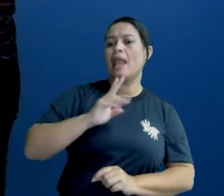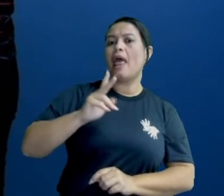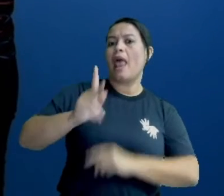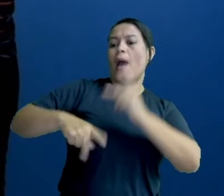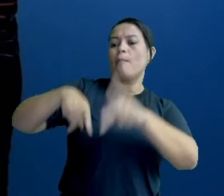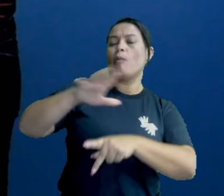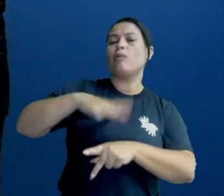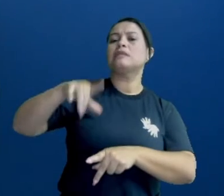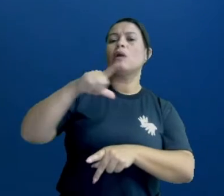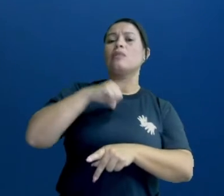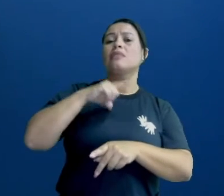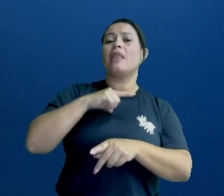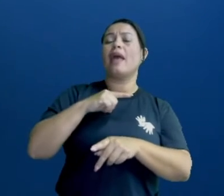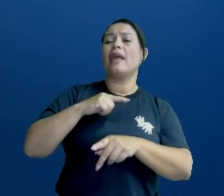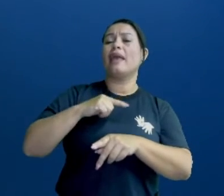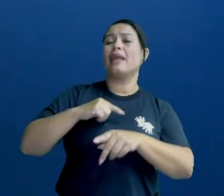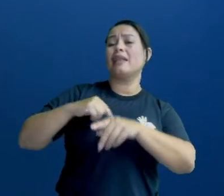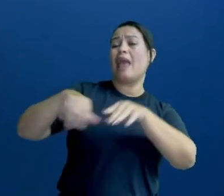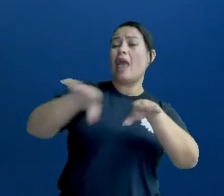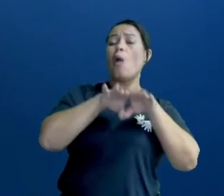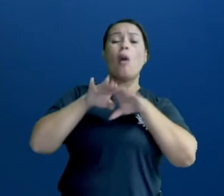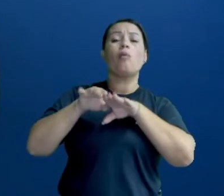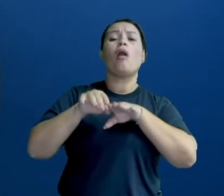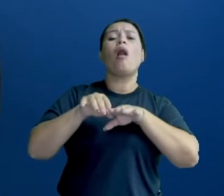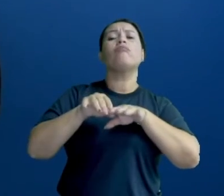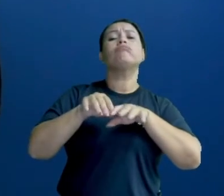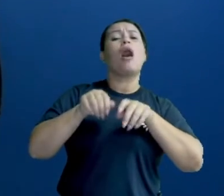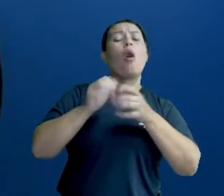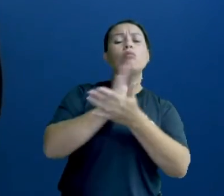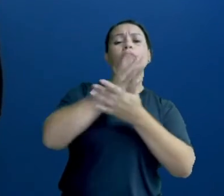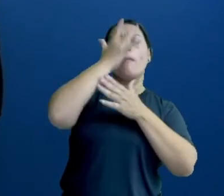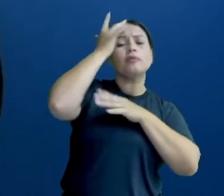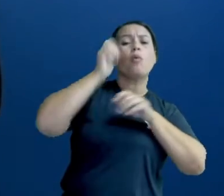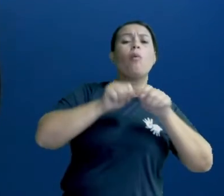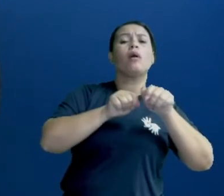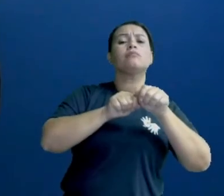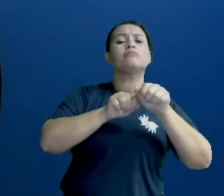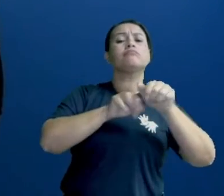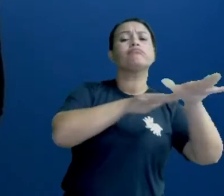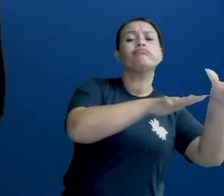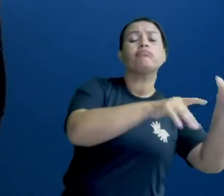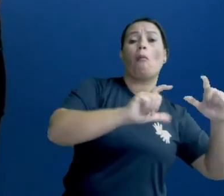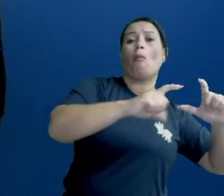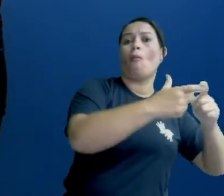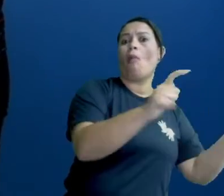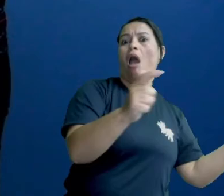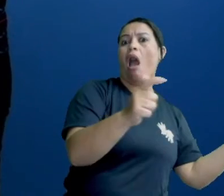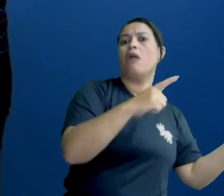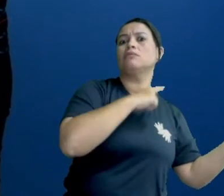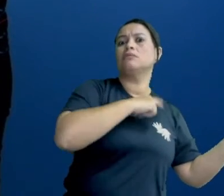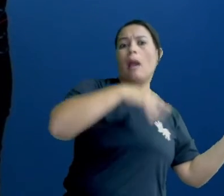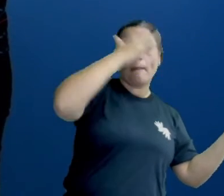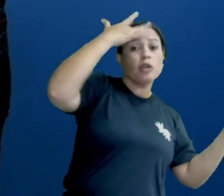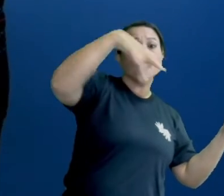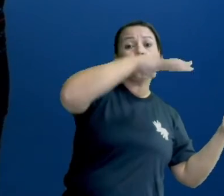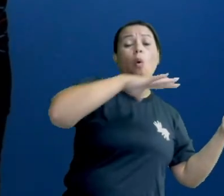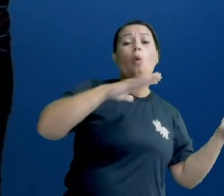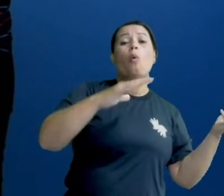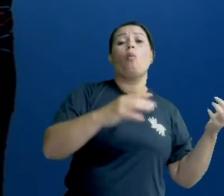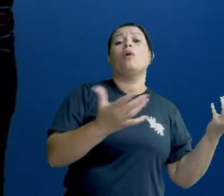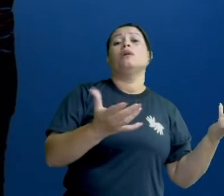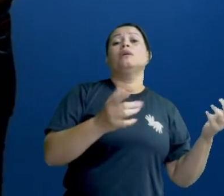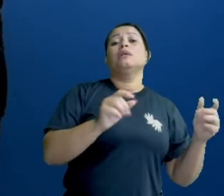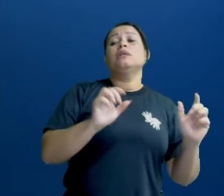forma desigual ou irregular na superfície do nosso país, tá? Ou seja, existem áreas no nosso país que têm uma grande densidade demográfica, uma